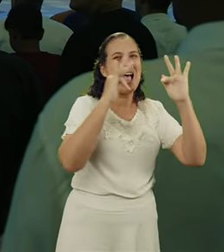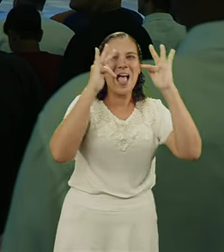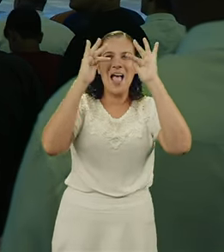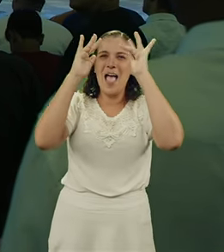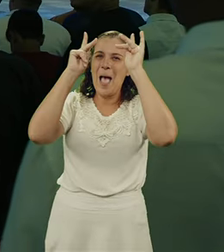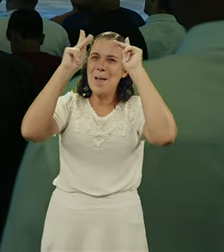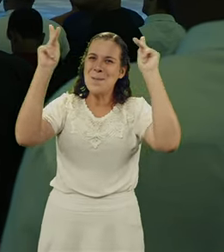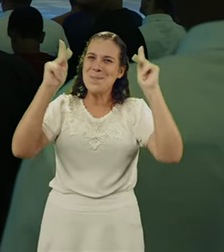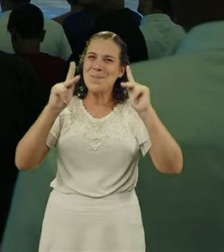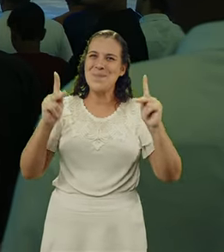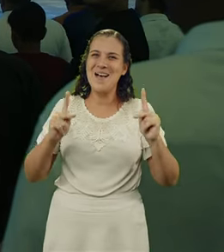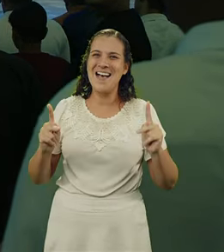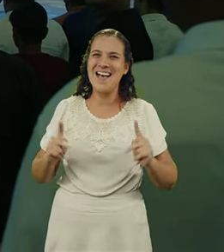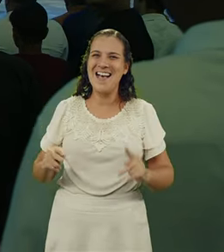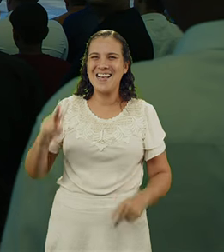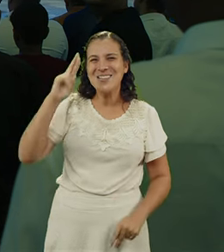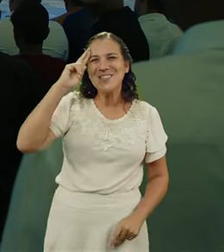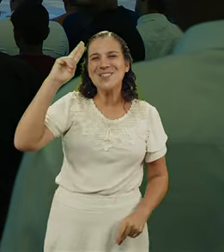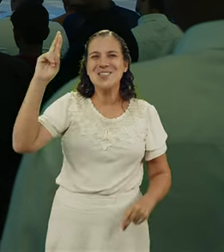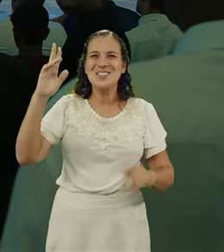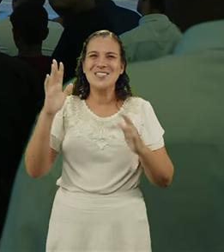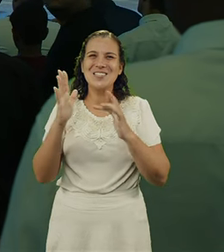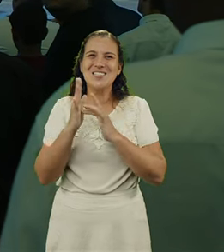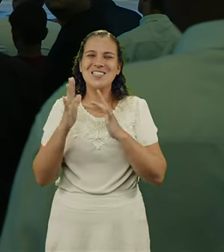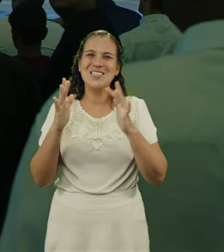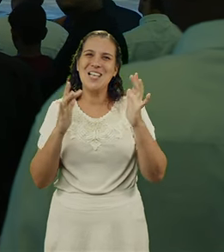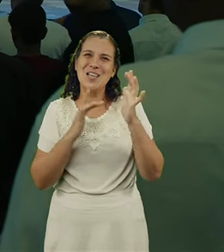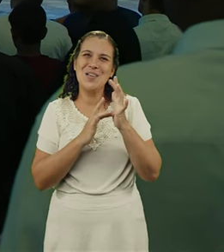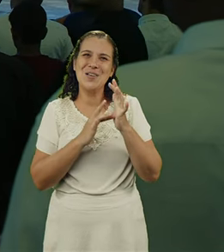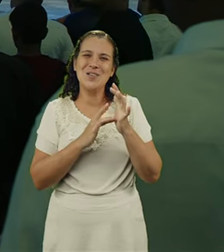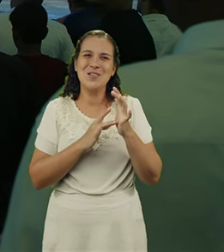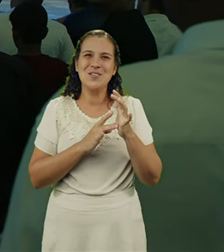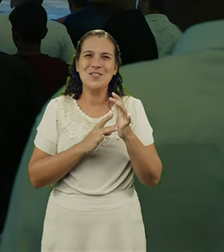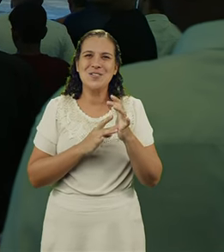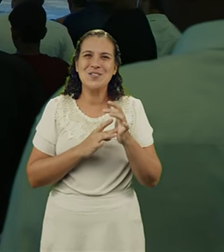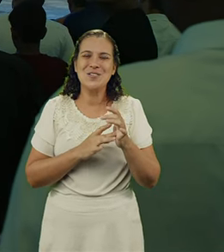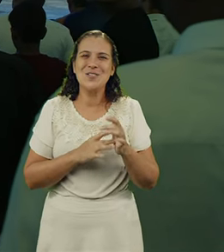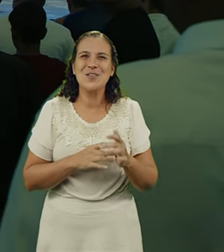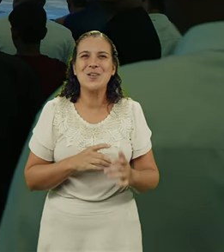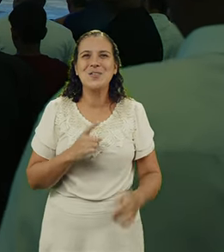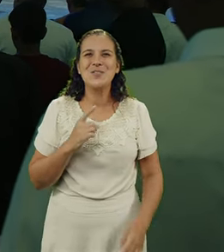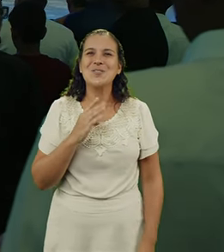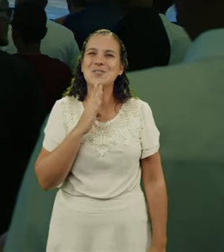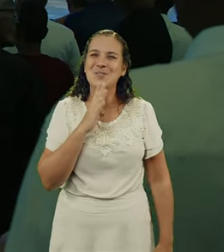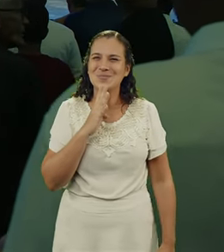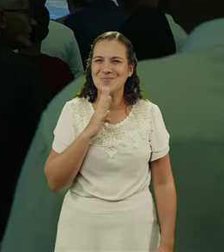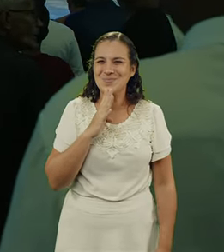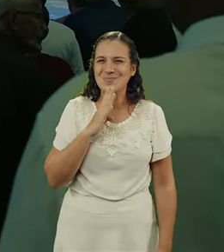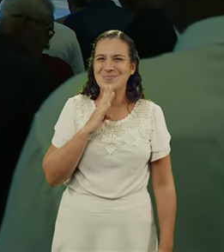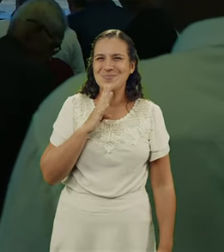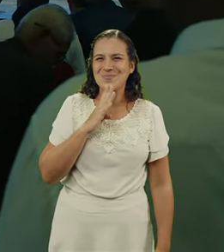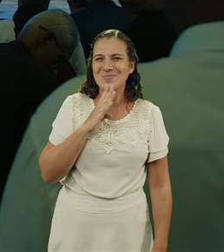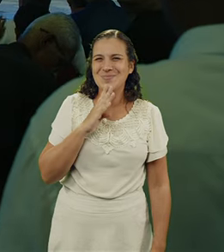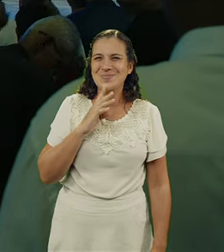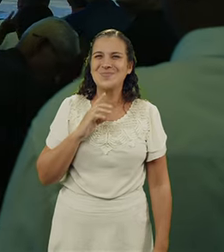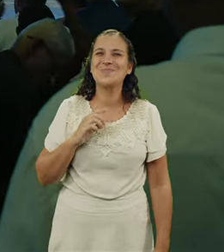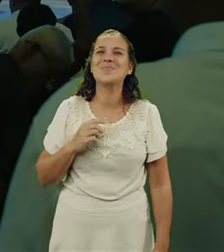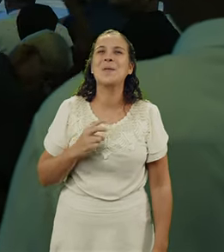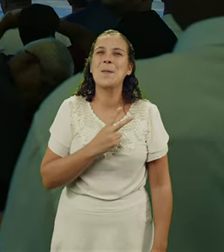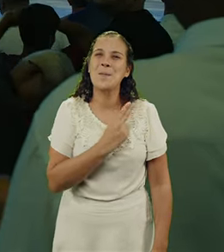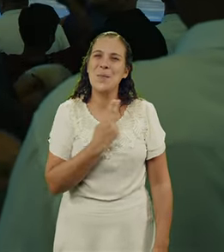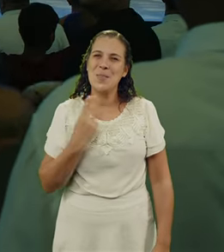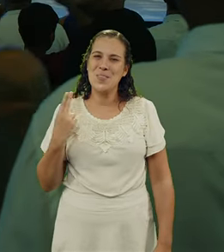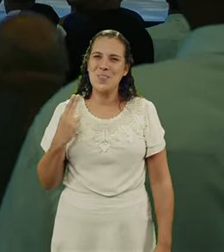Senhor Jesus. Para quem não me conhece, eu sou Ivan Luiz, o que toca fogo na seara. Quem vai tocar fogo na seara comigo, levante as mãos e